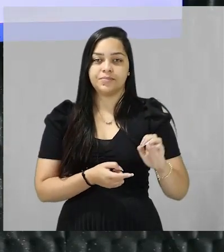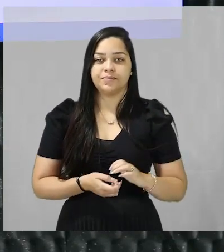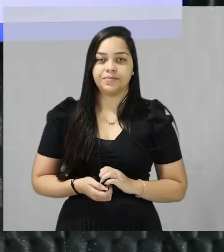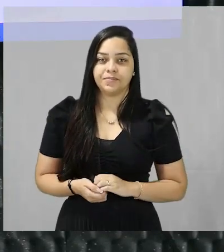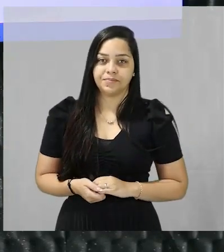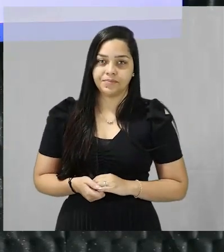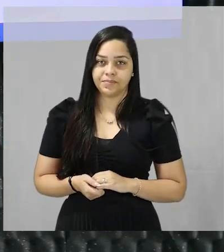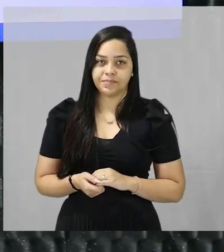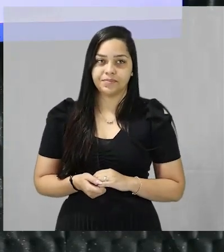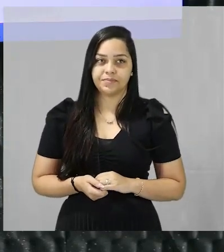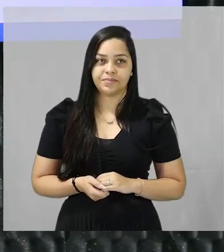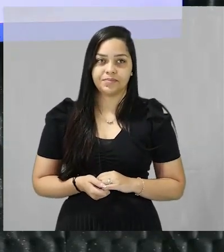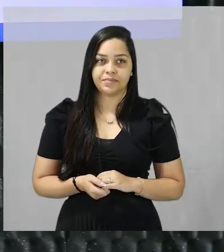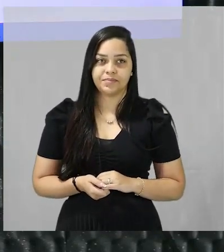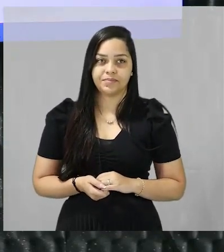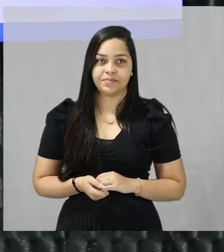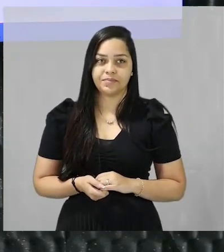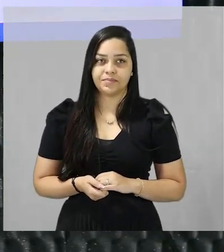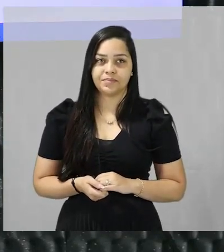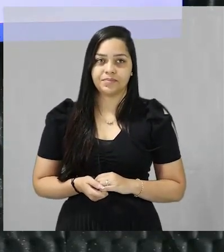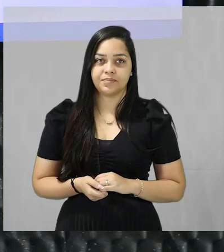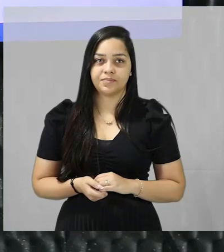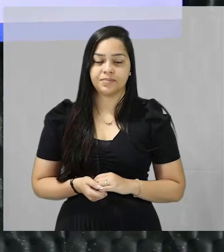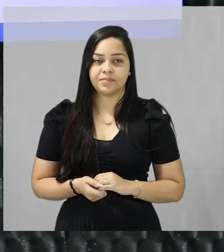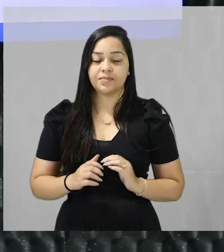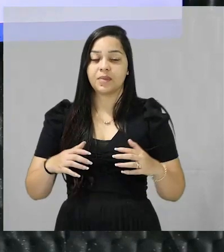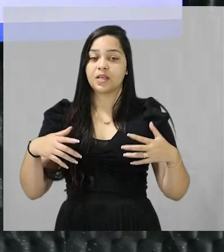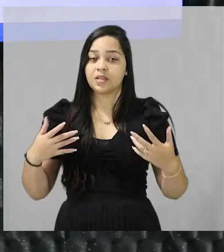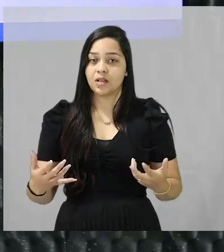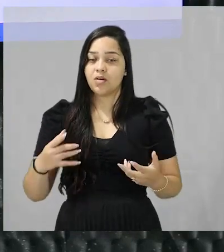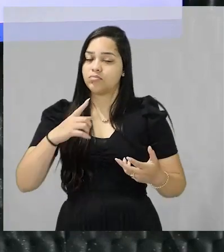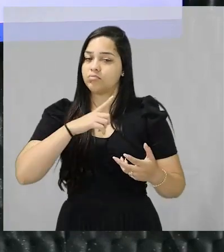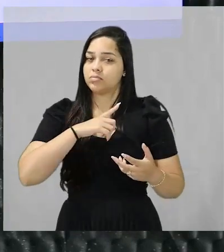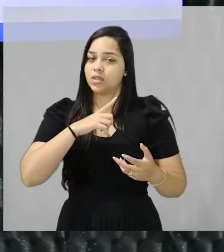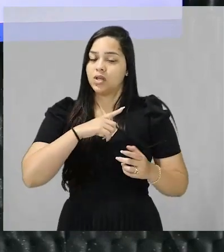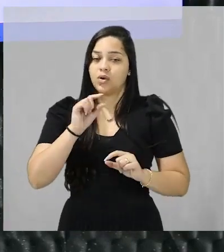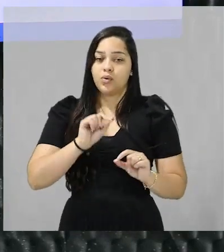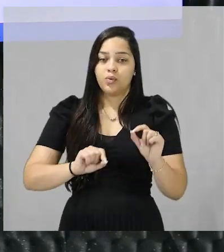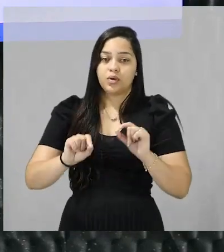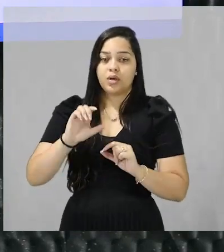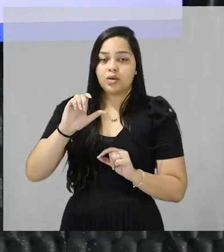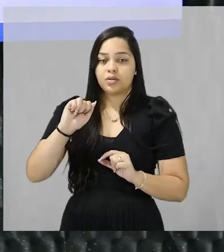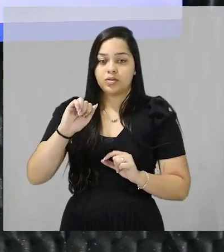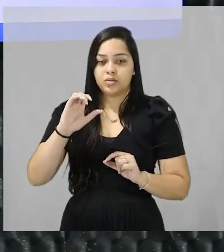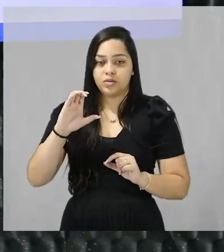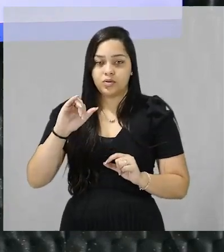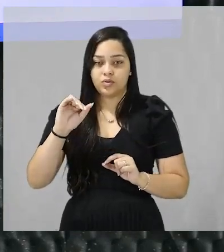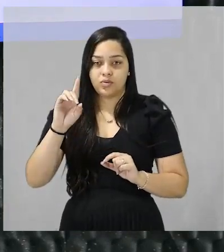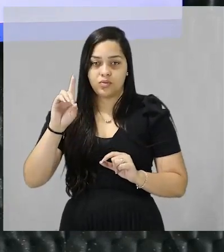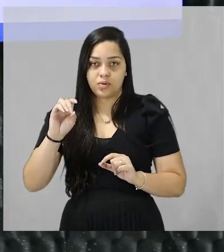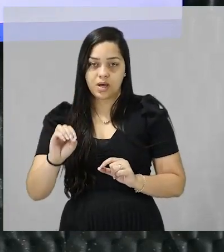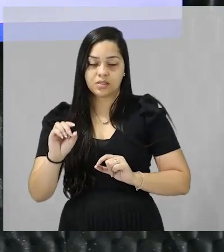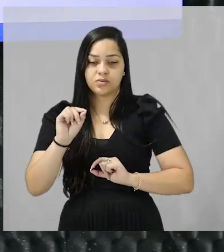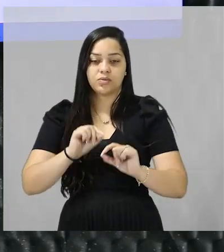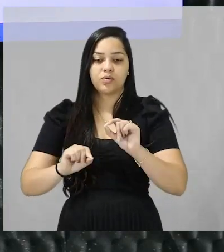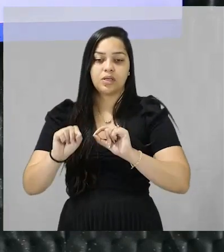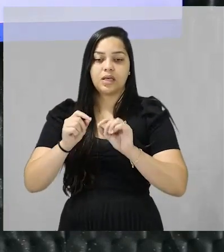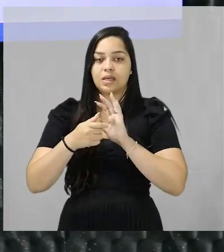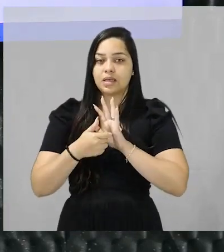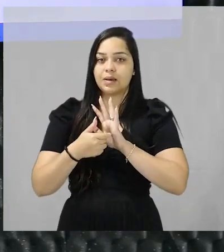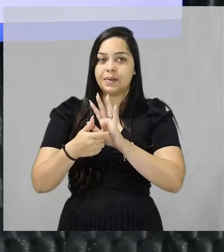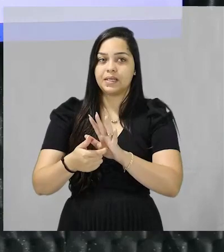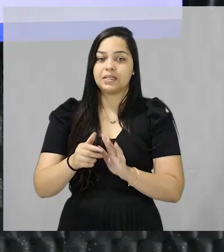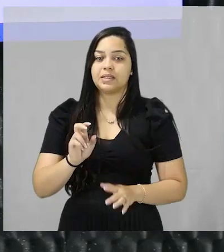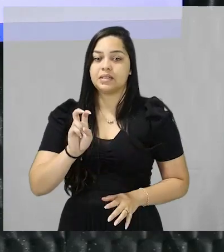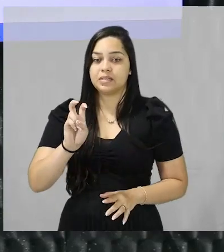ácido hexanoico. Ok, turminha? Então, nós estamos diante de um ácido carboxílico que apresenta